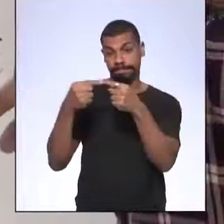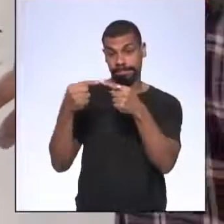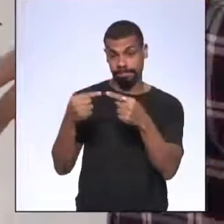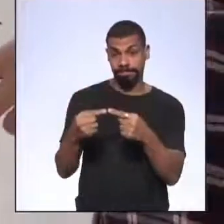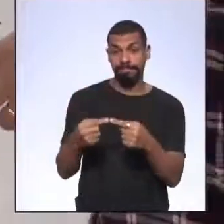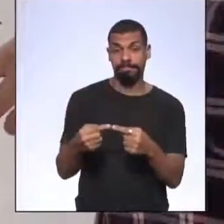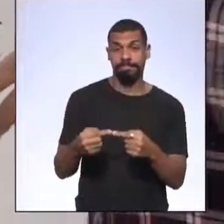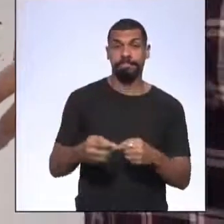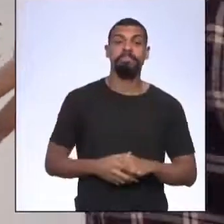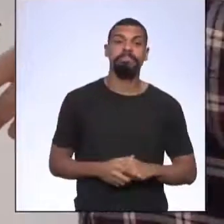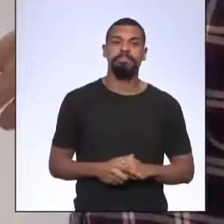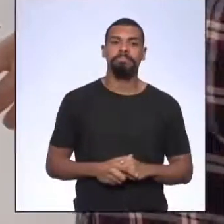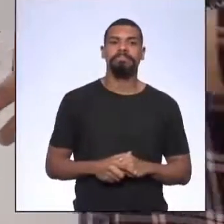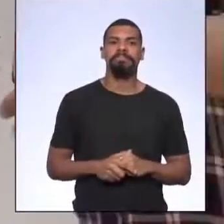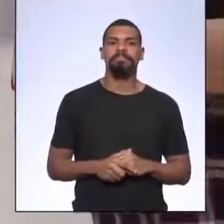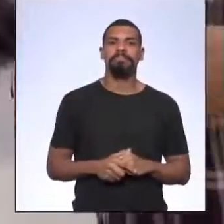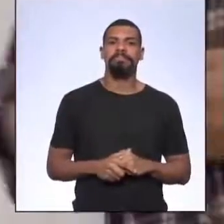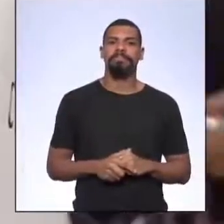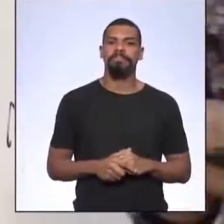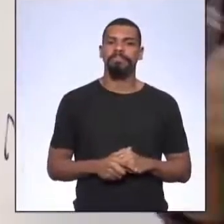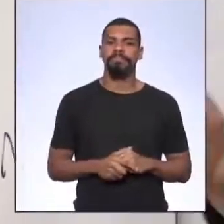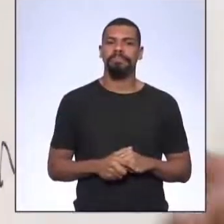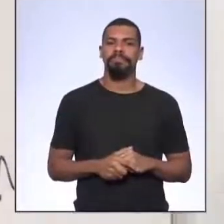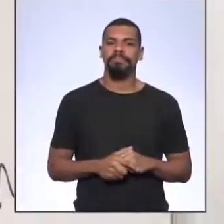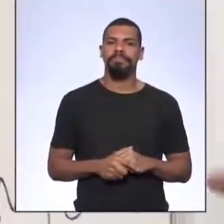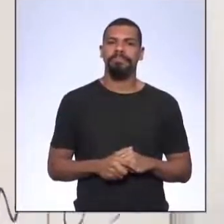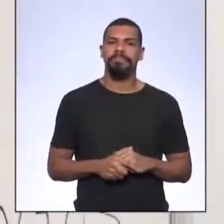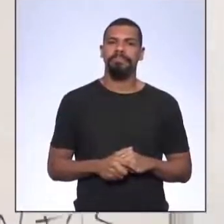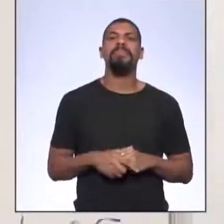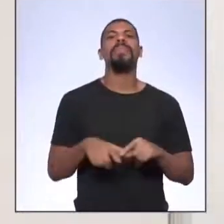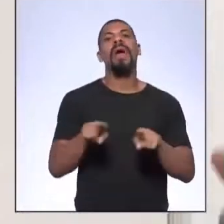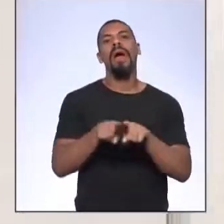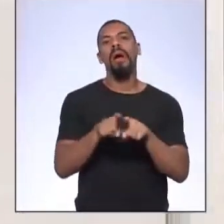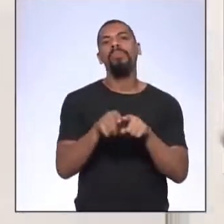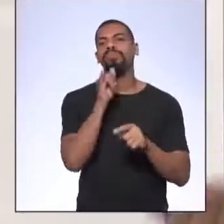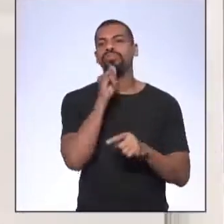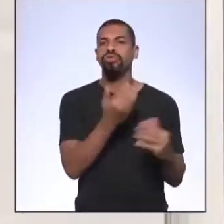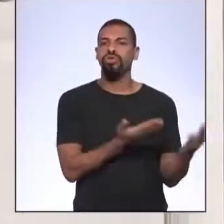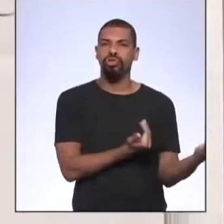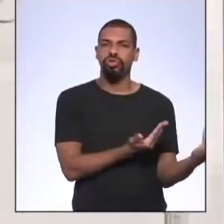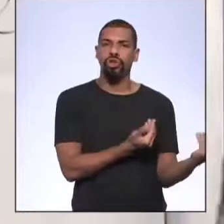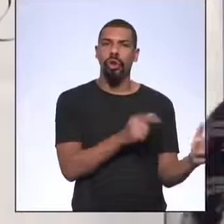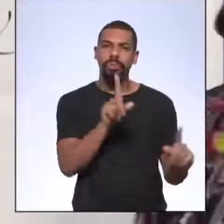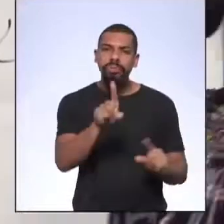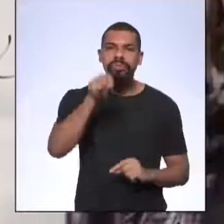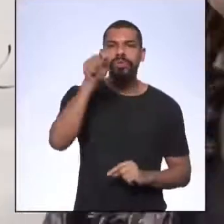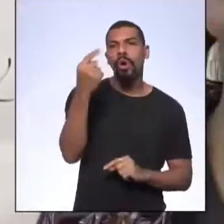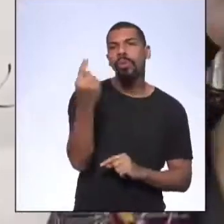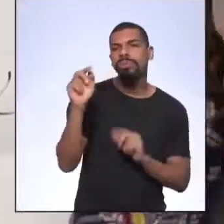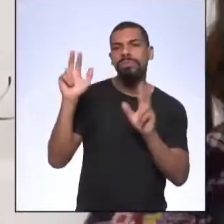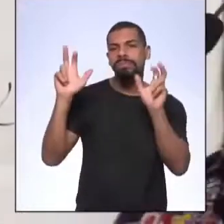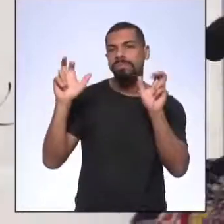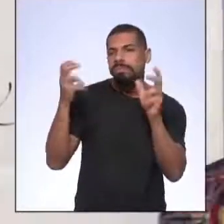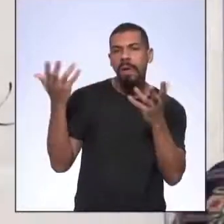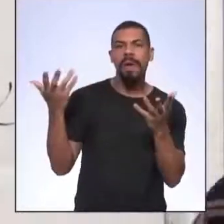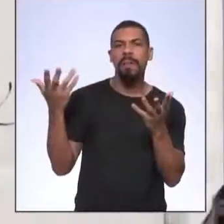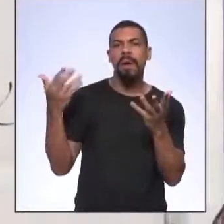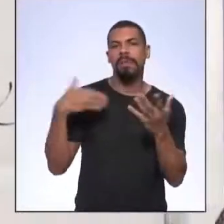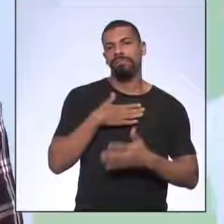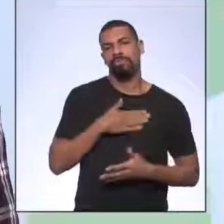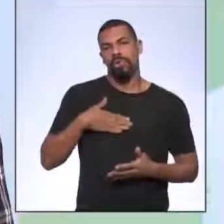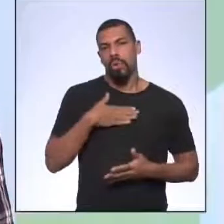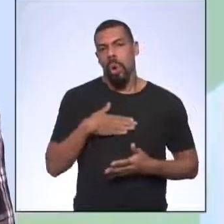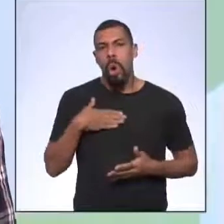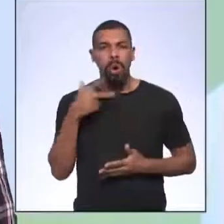na área do irmão tá então o Islã geralmente né o jovem ele escolhe um tema da atual é um tema que lhe